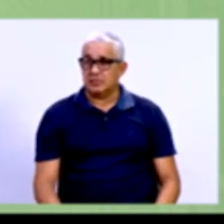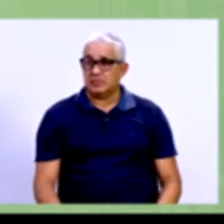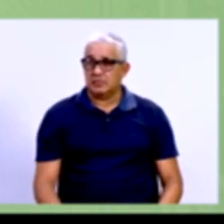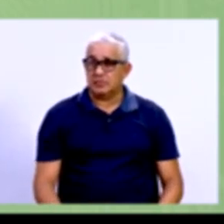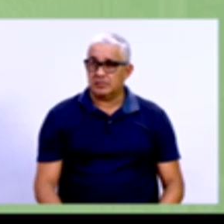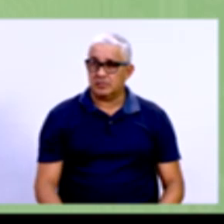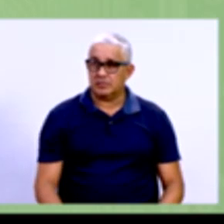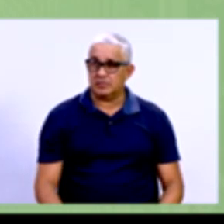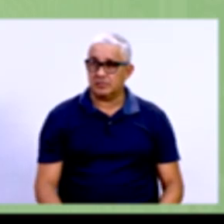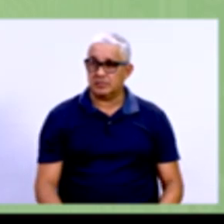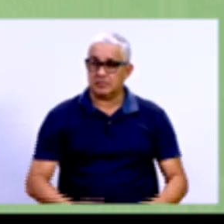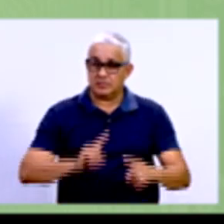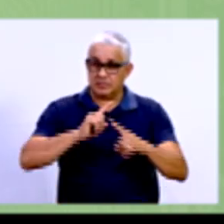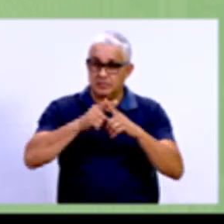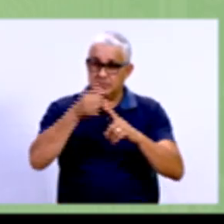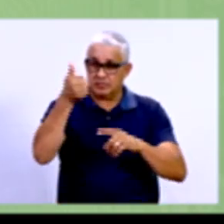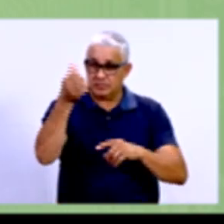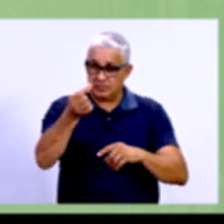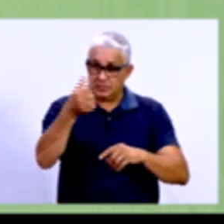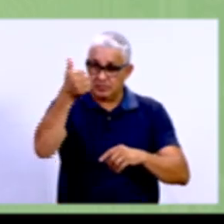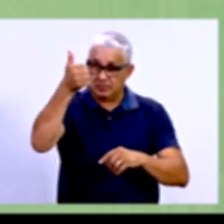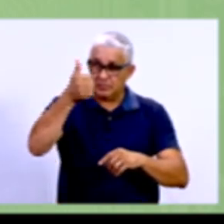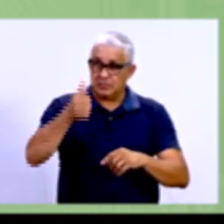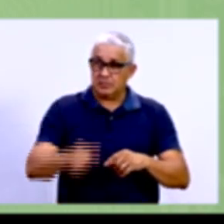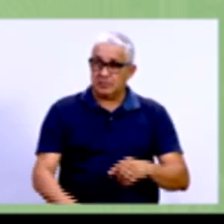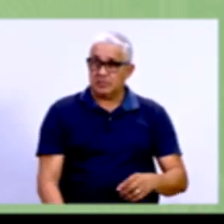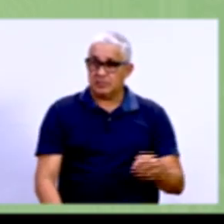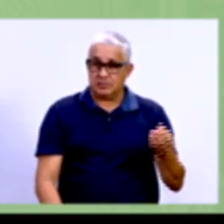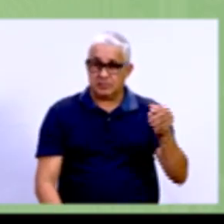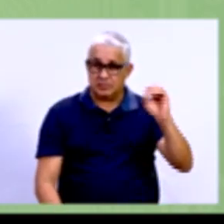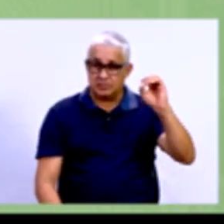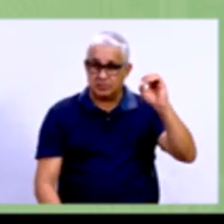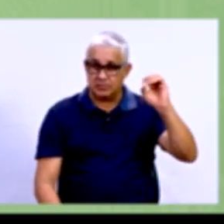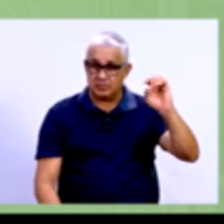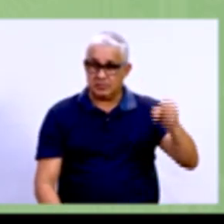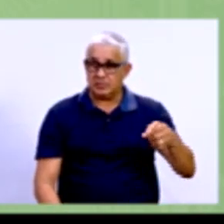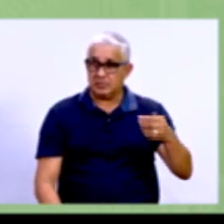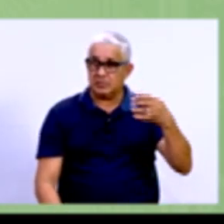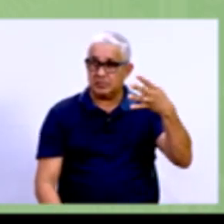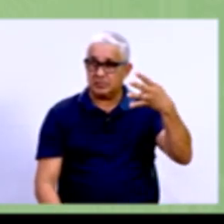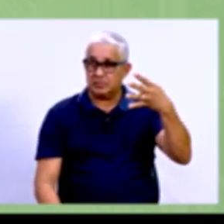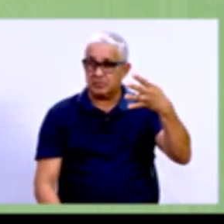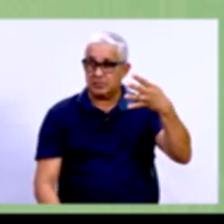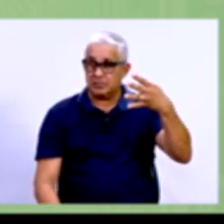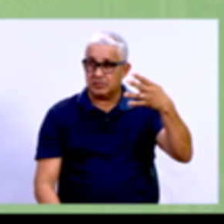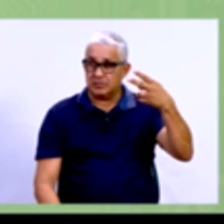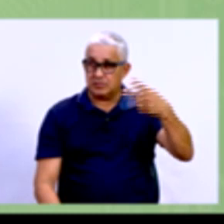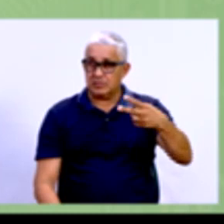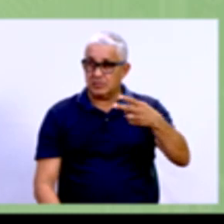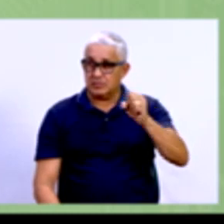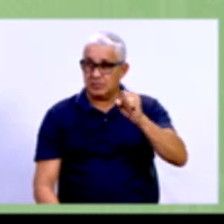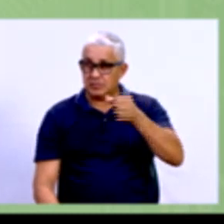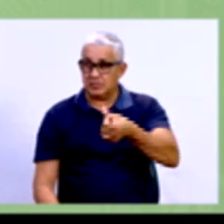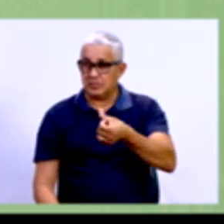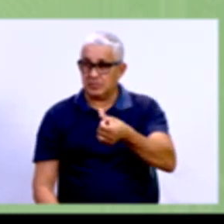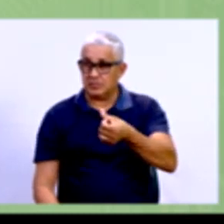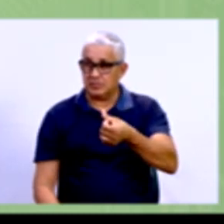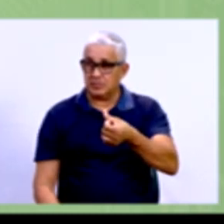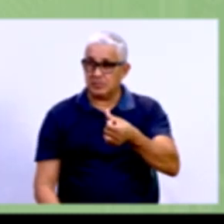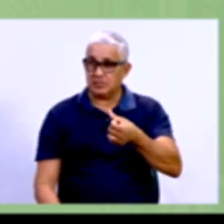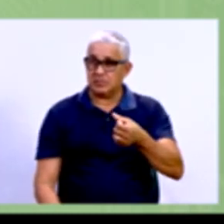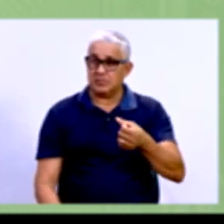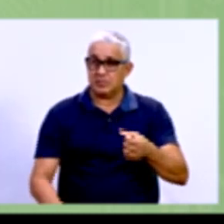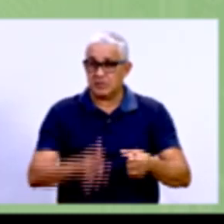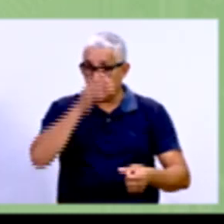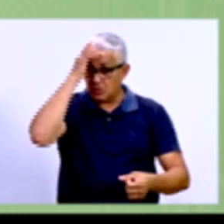0,4286 vezes o 16 primeiro, né? Para depois somar com 0,314. Então, uma pessoa que tem